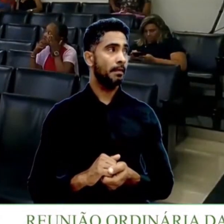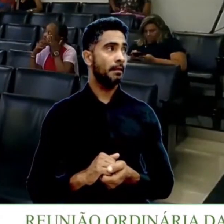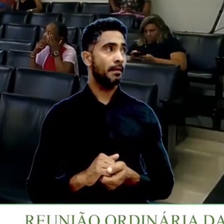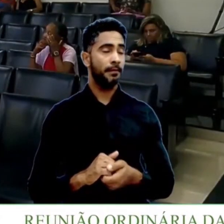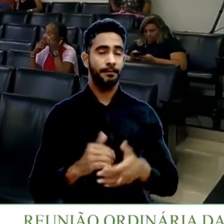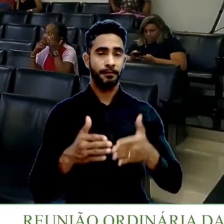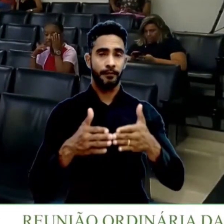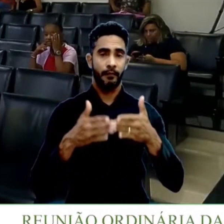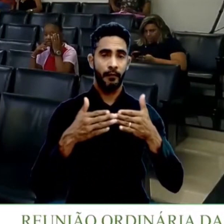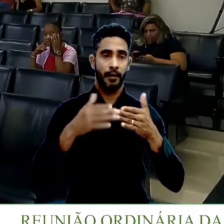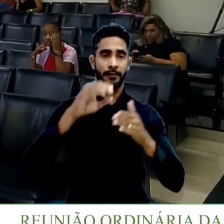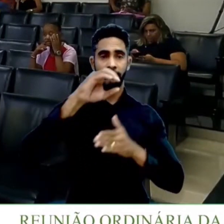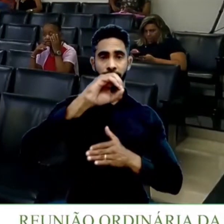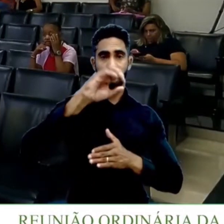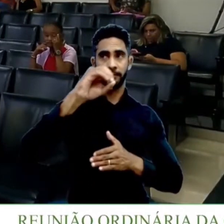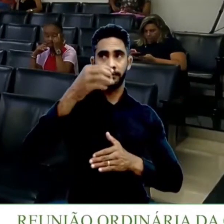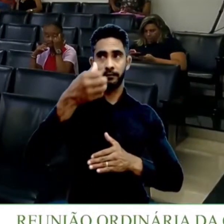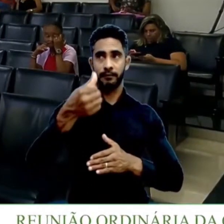Requerimento